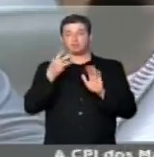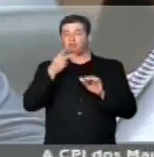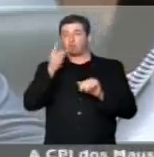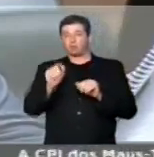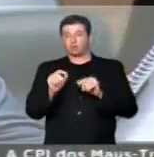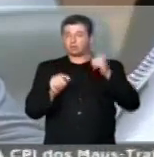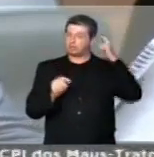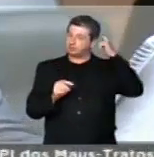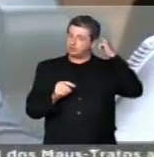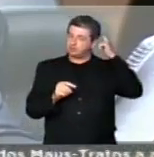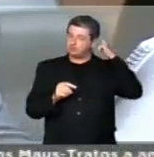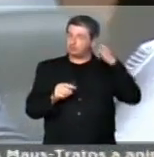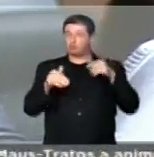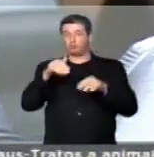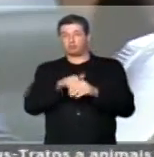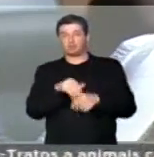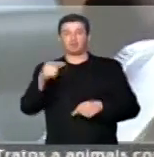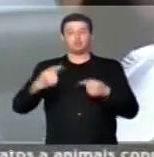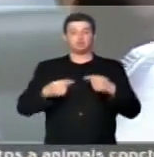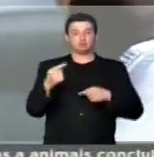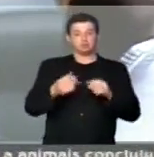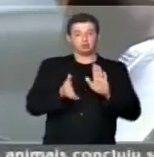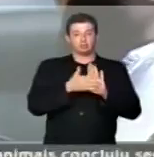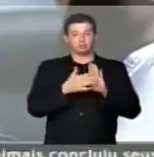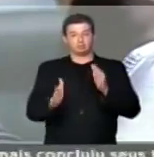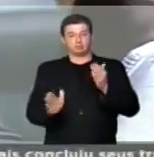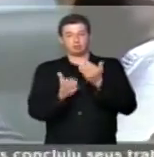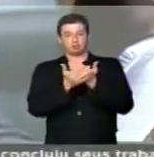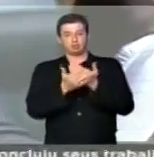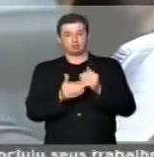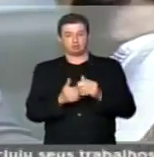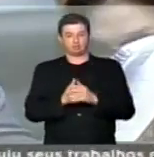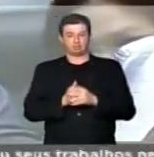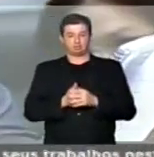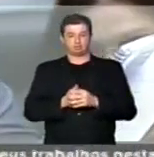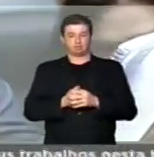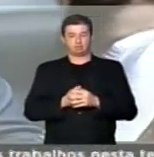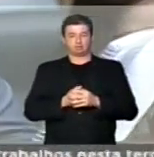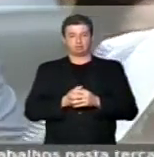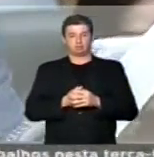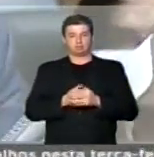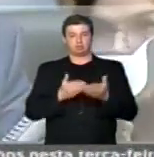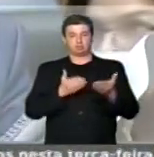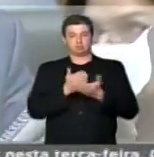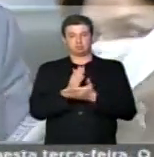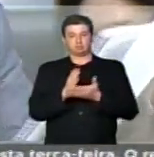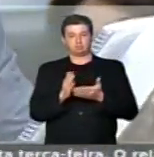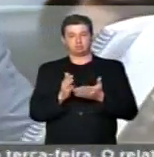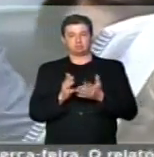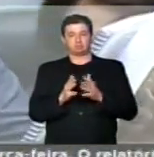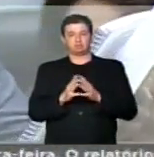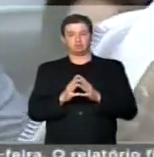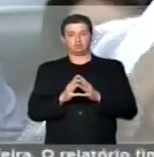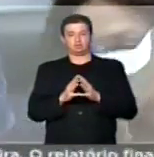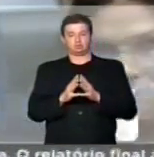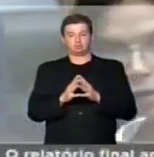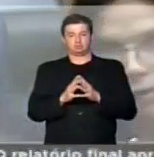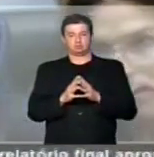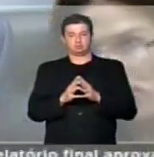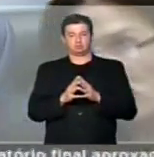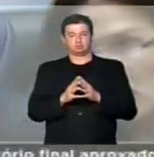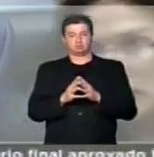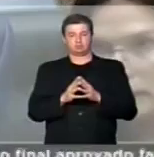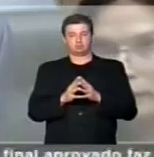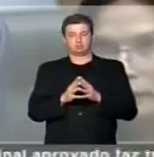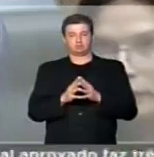a discussão ou a votação de proposição apensa, quando for aprovada, for idêntica. Para de